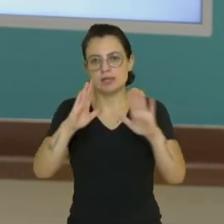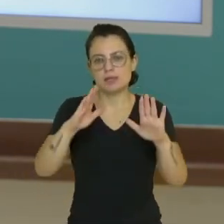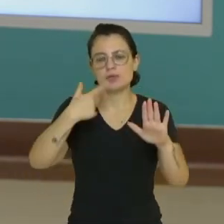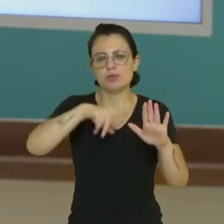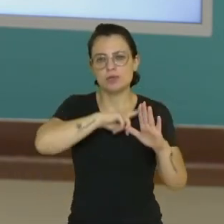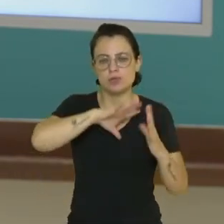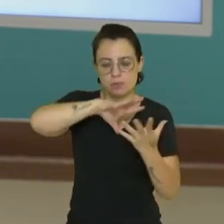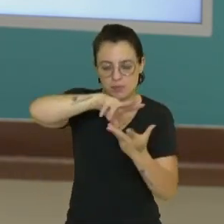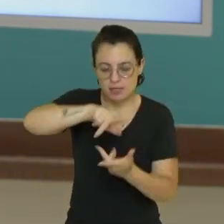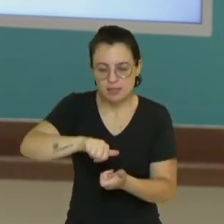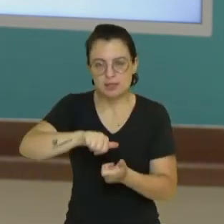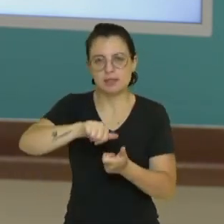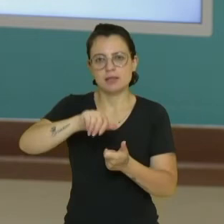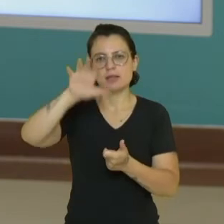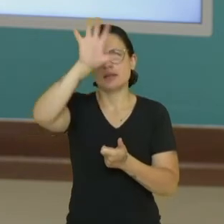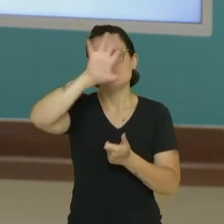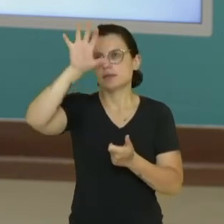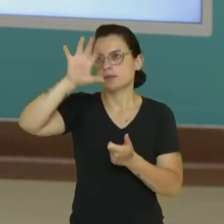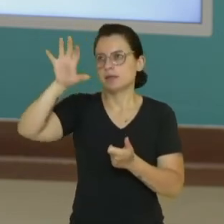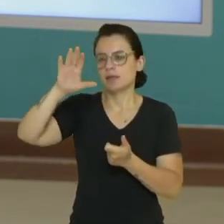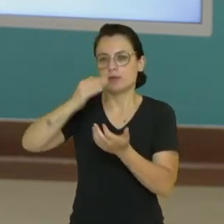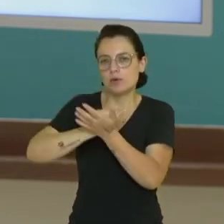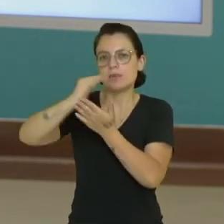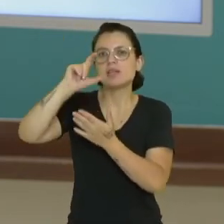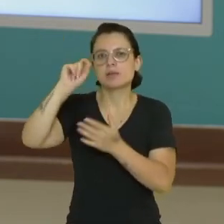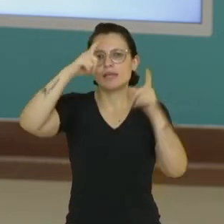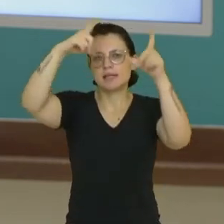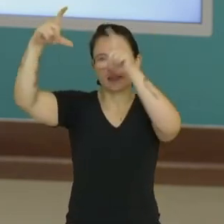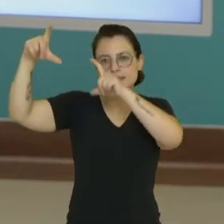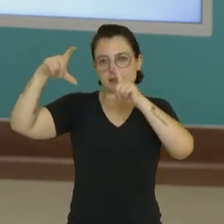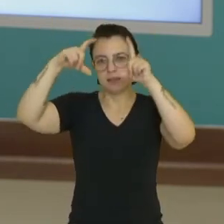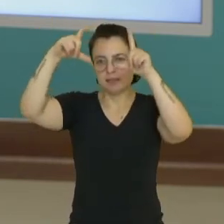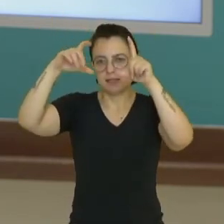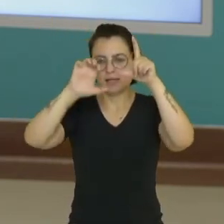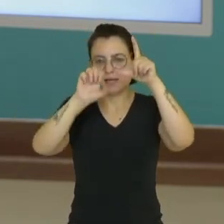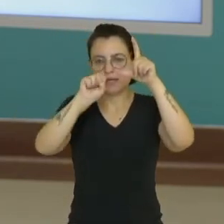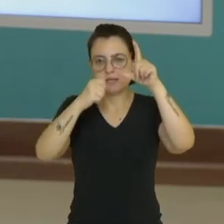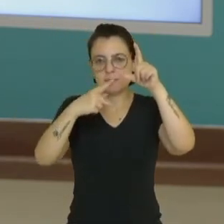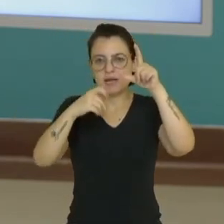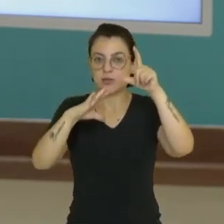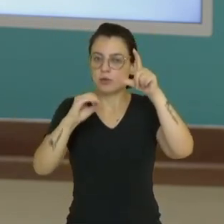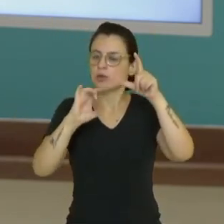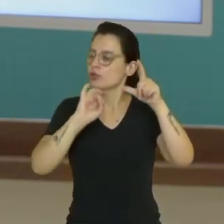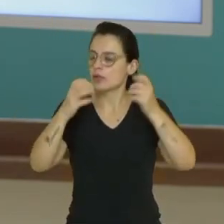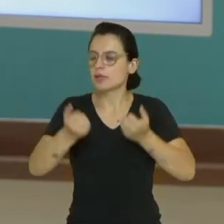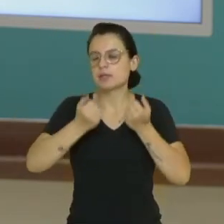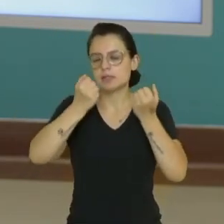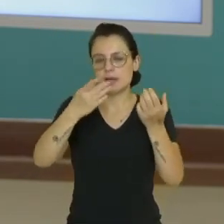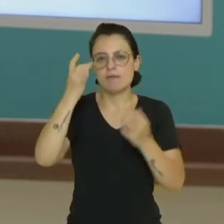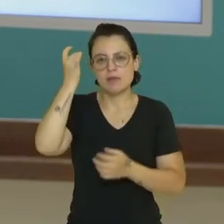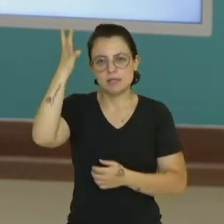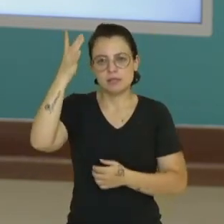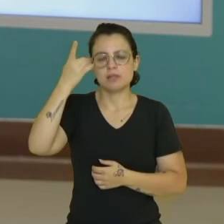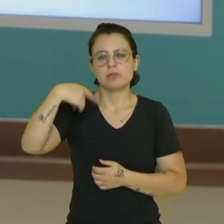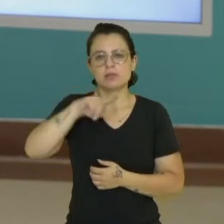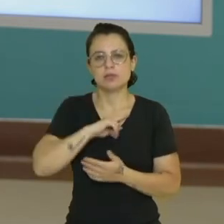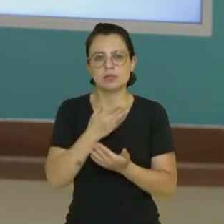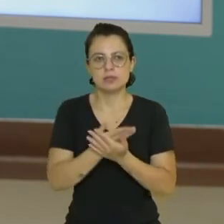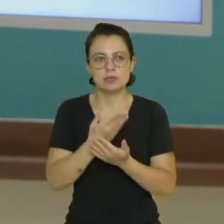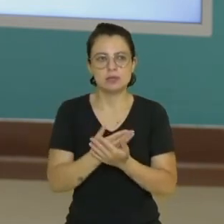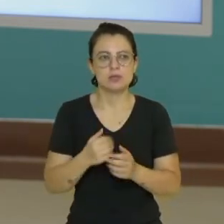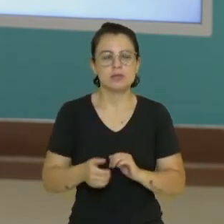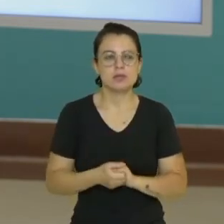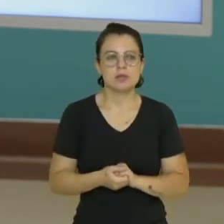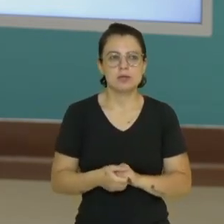nosso planeta, essa camada, e começa o espaço. Mas é só para facilitar os estudos, porque se nós estivéssemos nessa